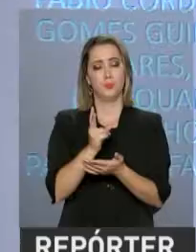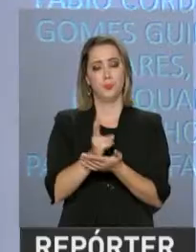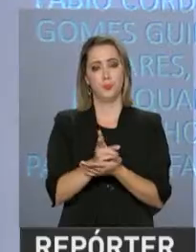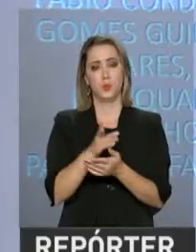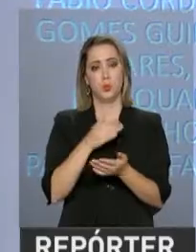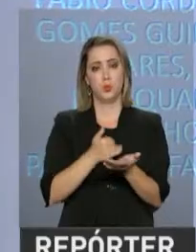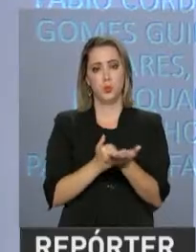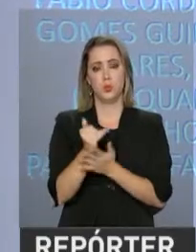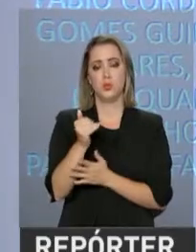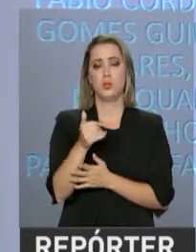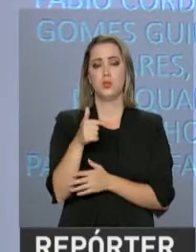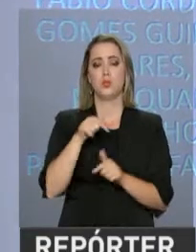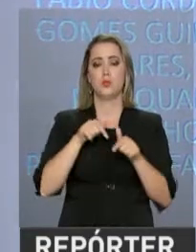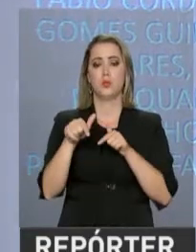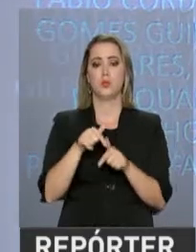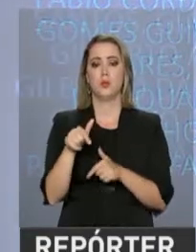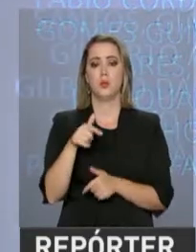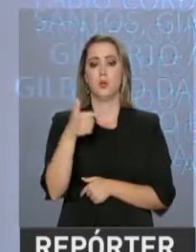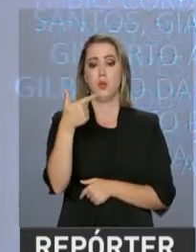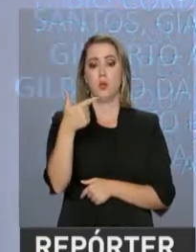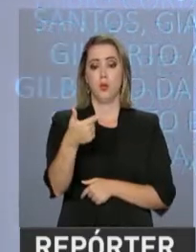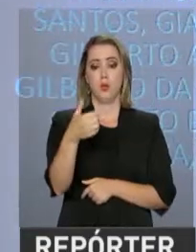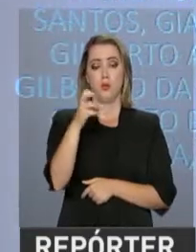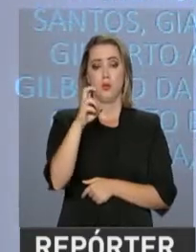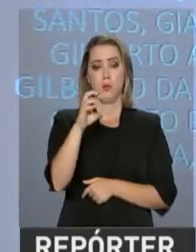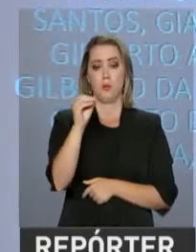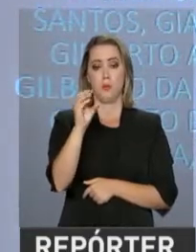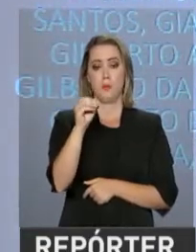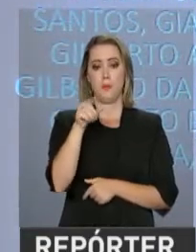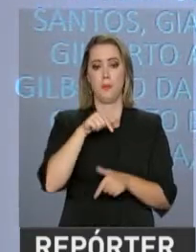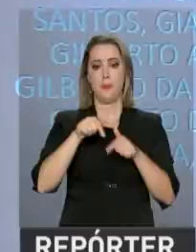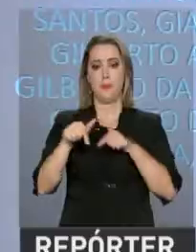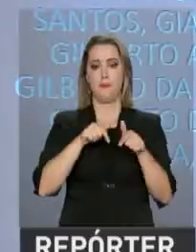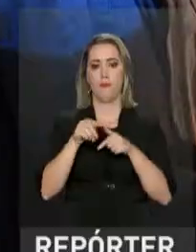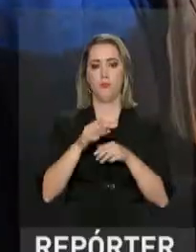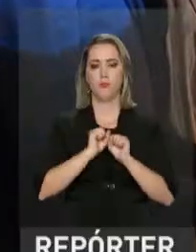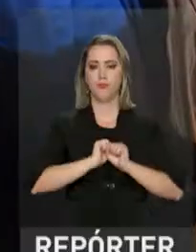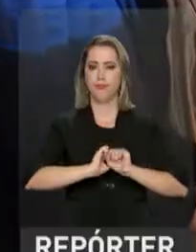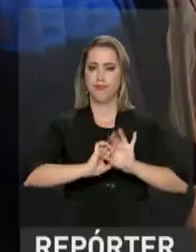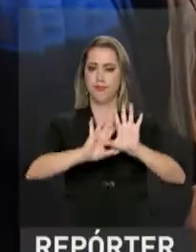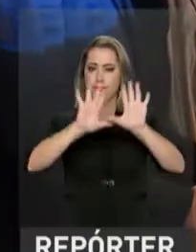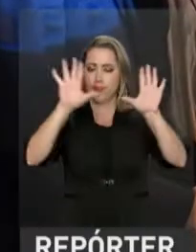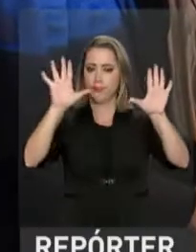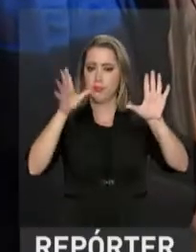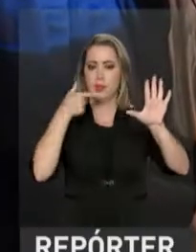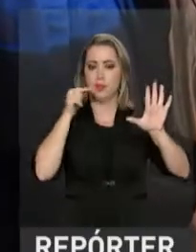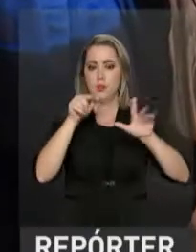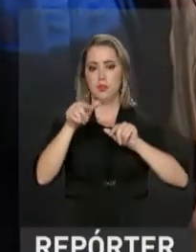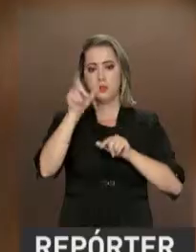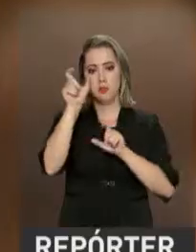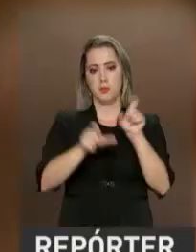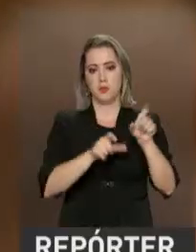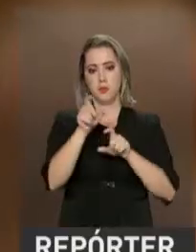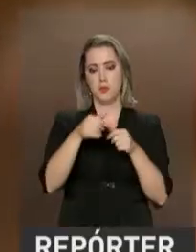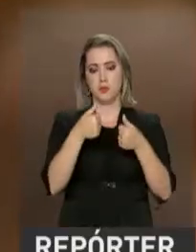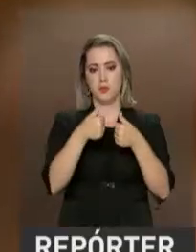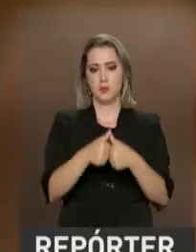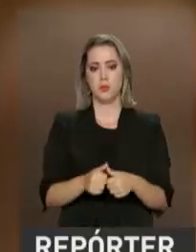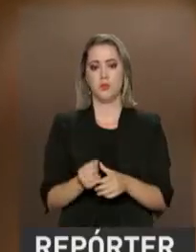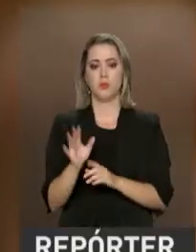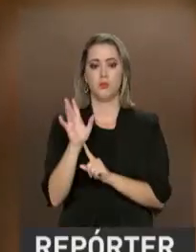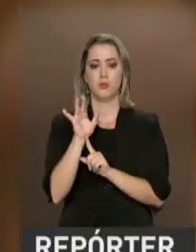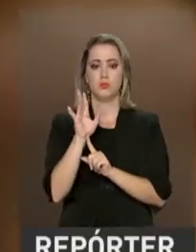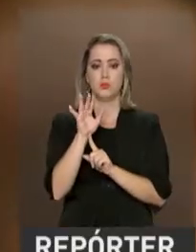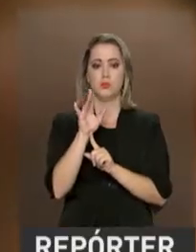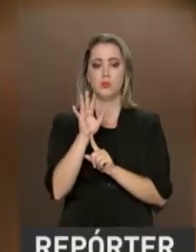nomes dos 2.500 trabalhadores foram projetados em um telão as autoridades presentes no evento acenderam